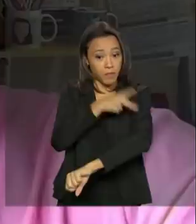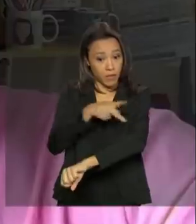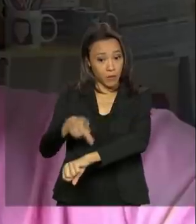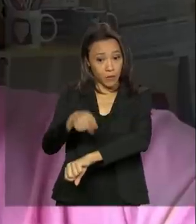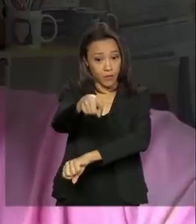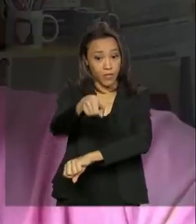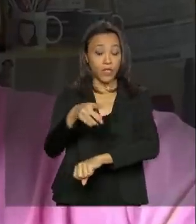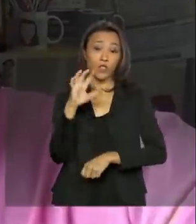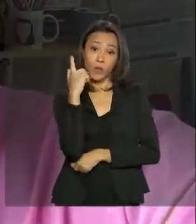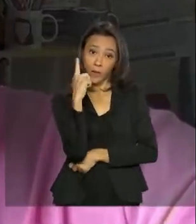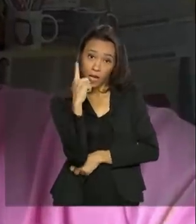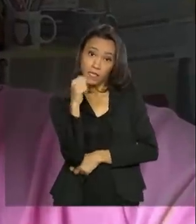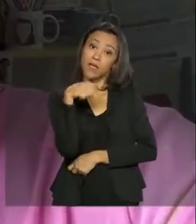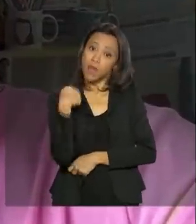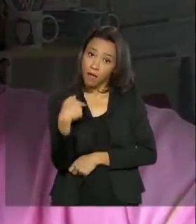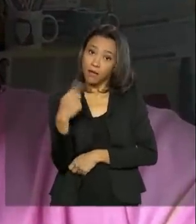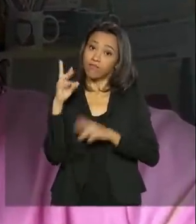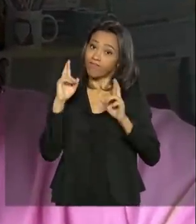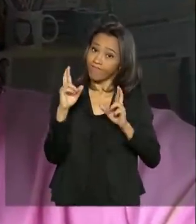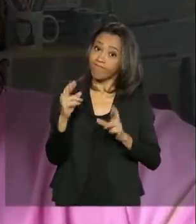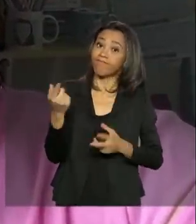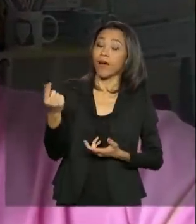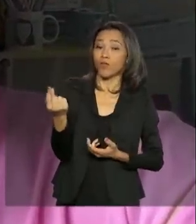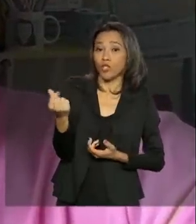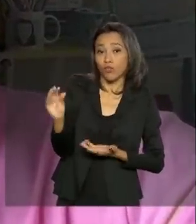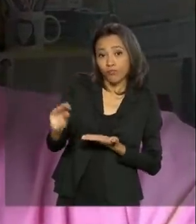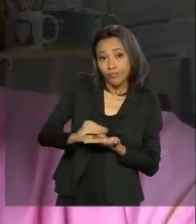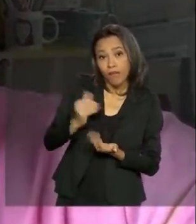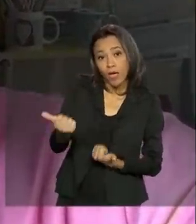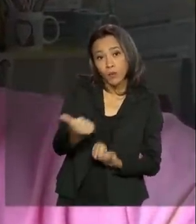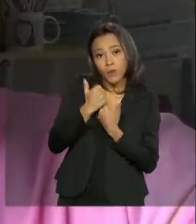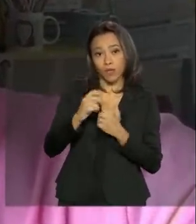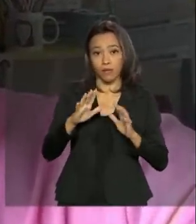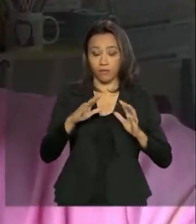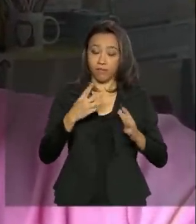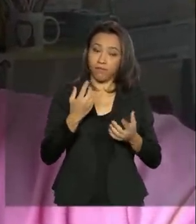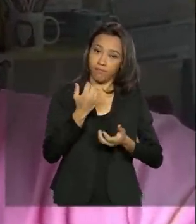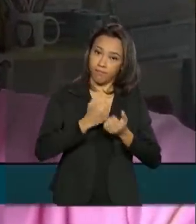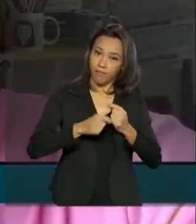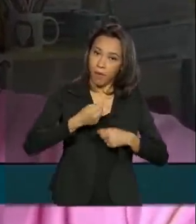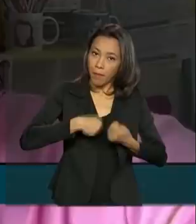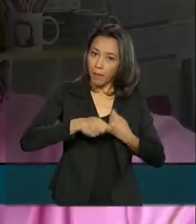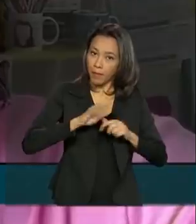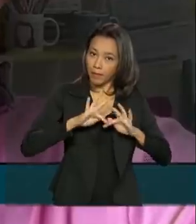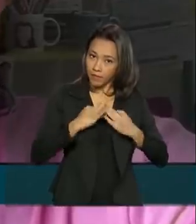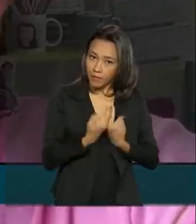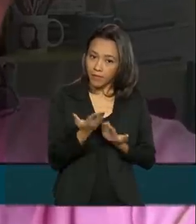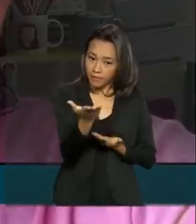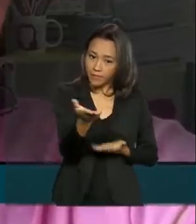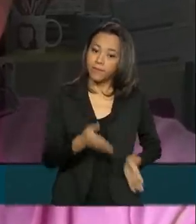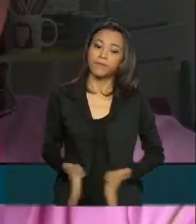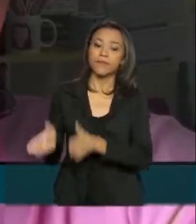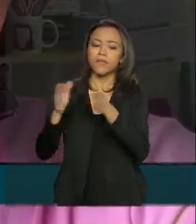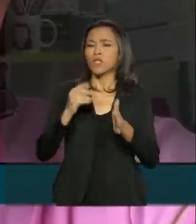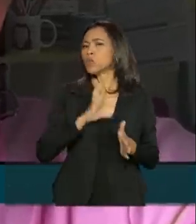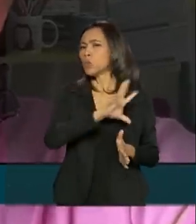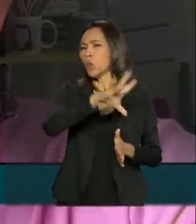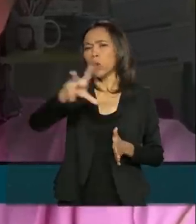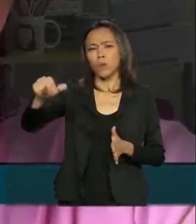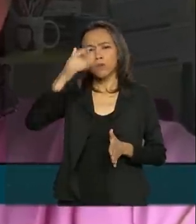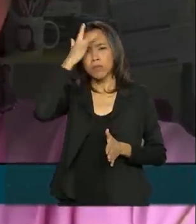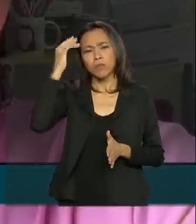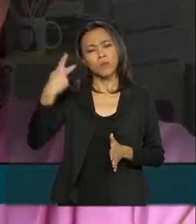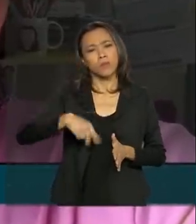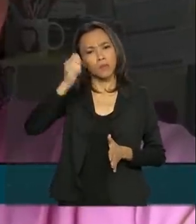hidrolândia goiás e conta com recursos para ajudar no orçamento todos os brasileiros que assim como eu